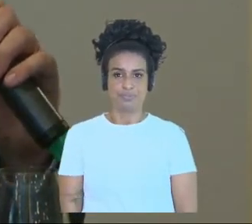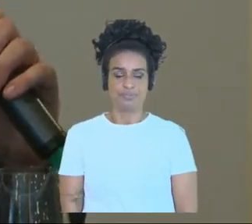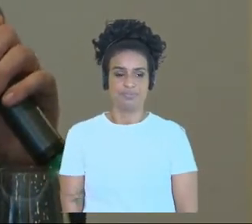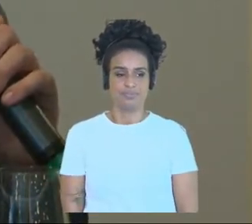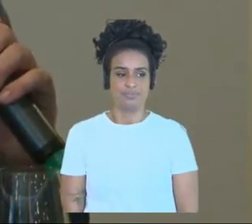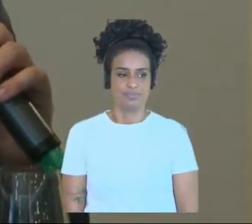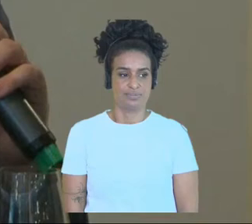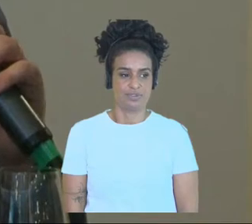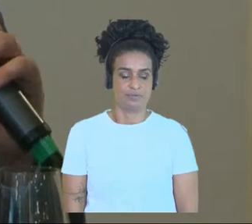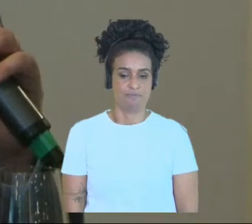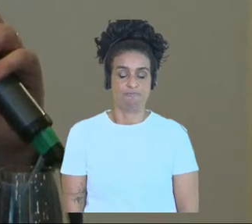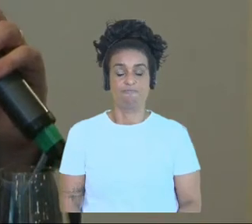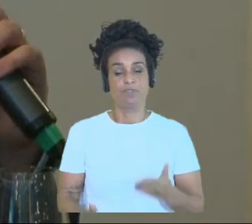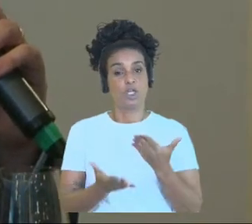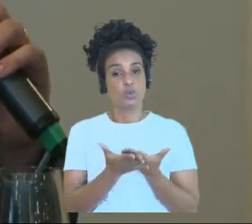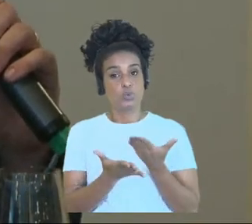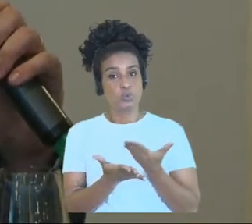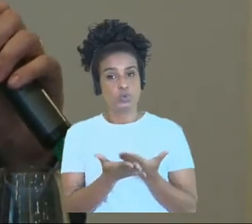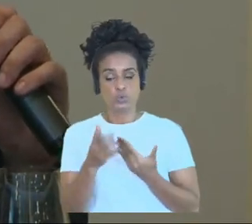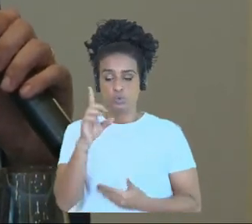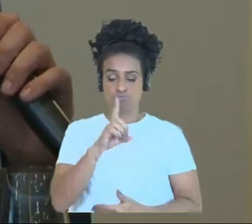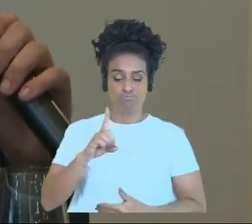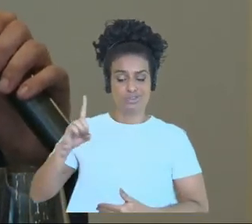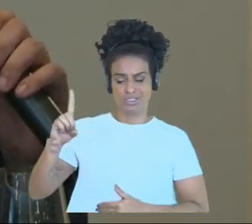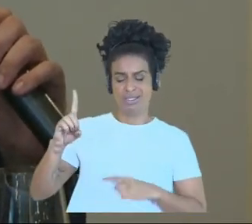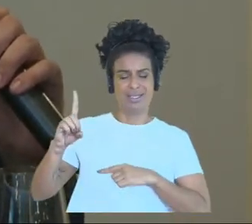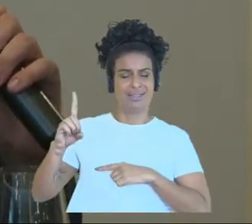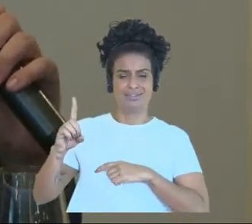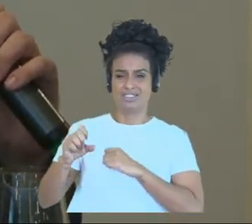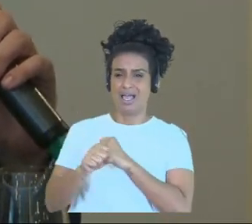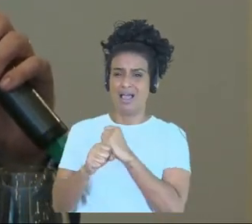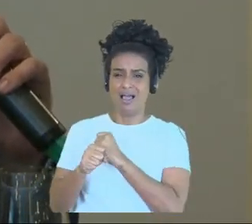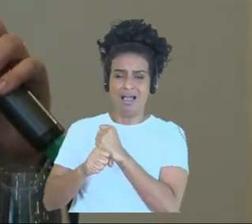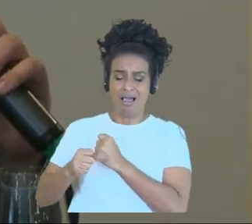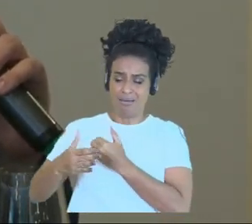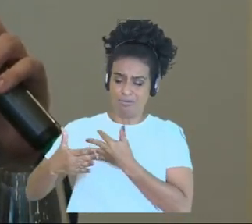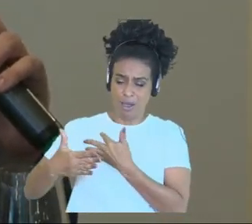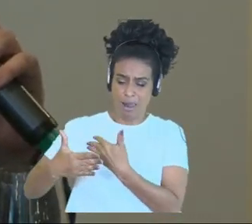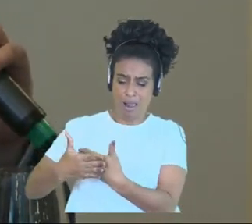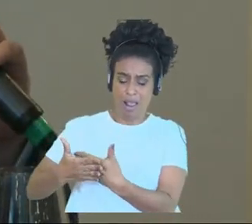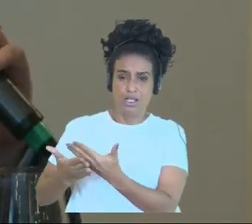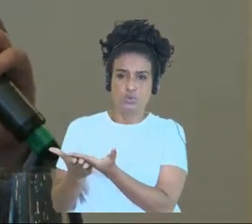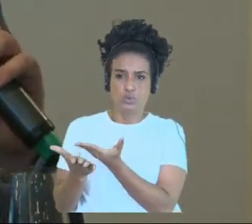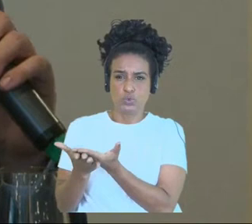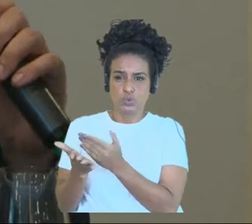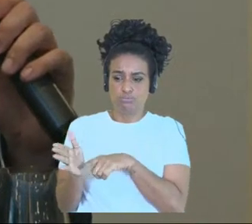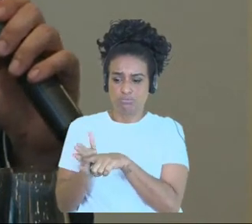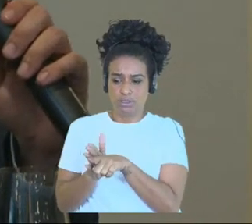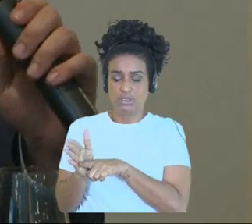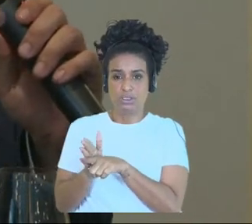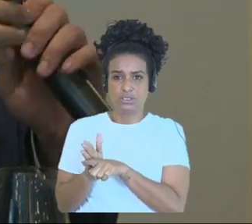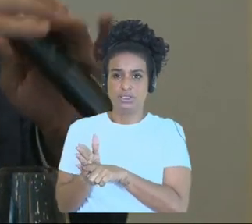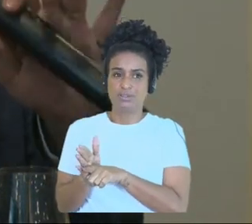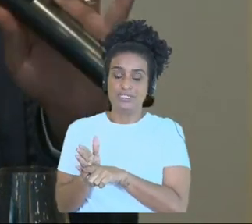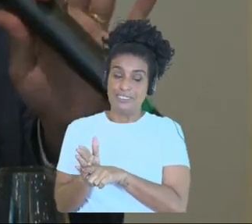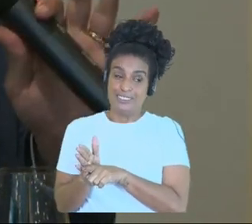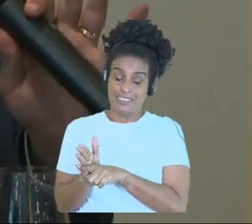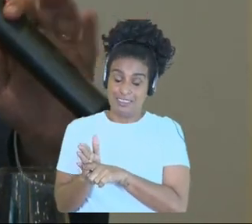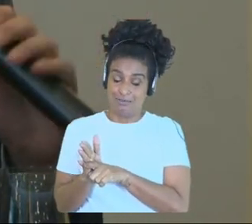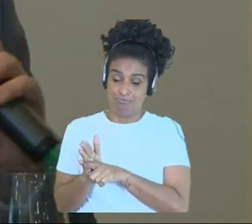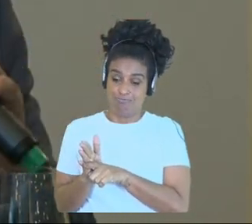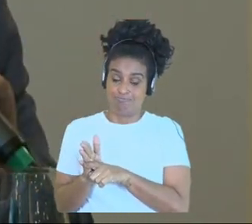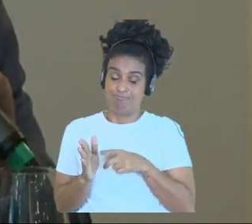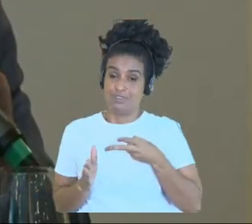estudo extrema-direita global há muitos anos e, até por isso, eu venho me tornando cada vez mais um pessimista